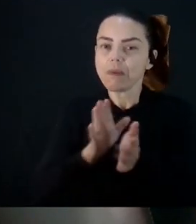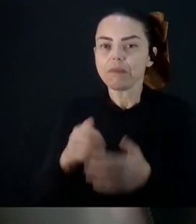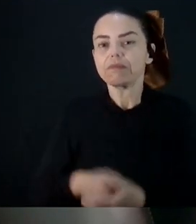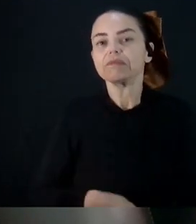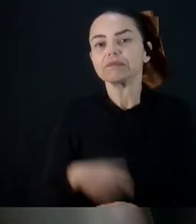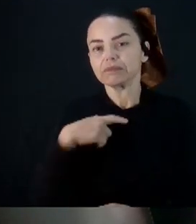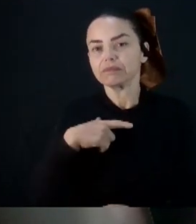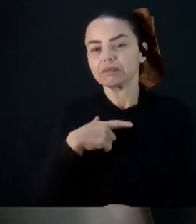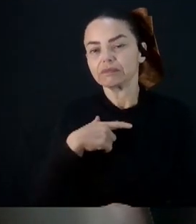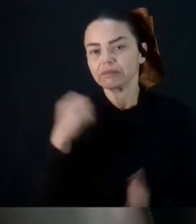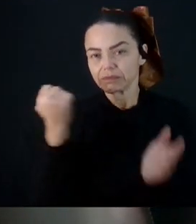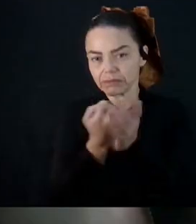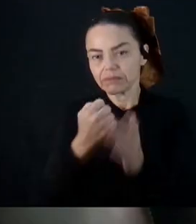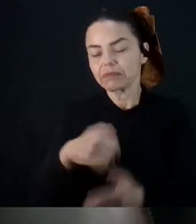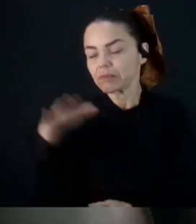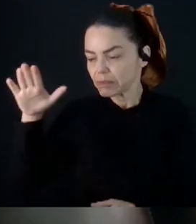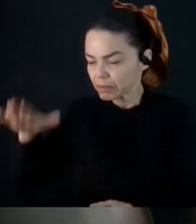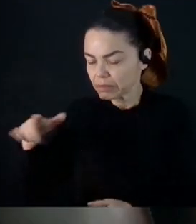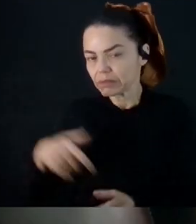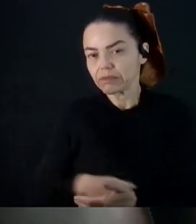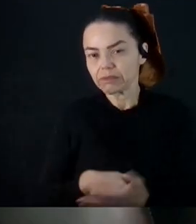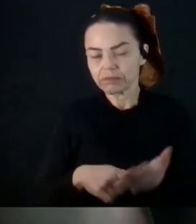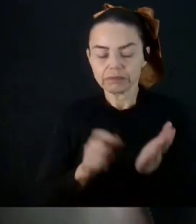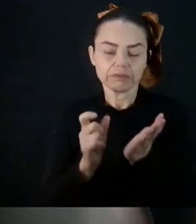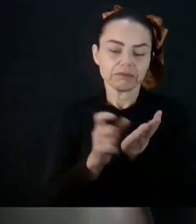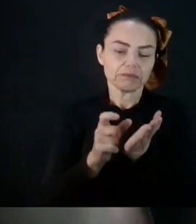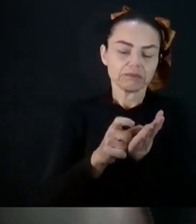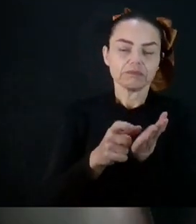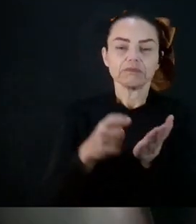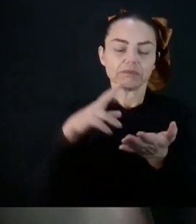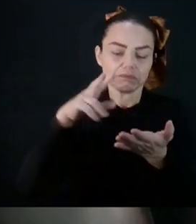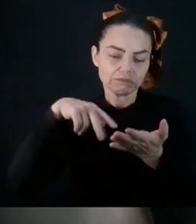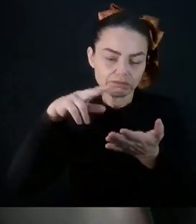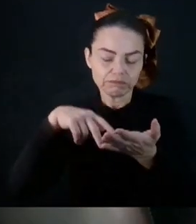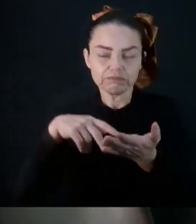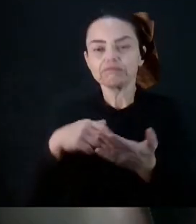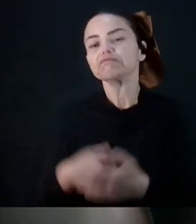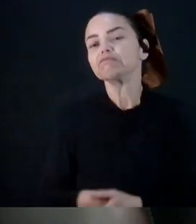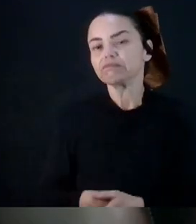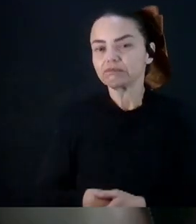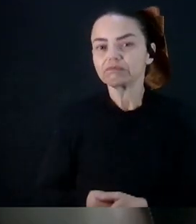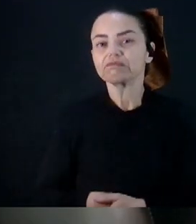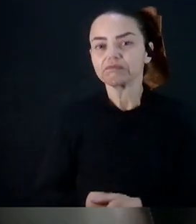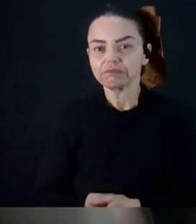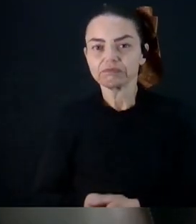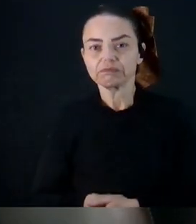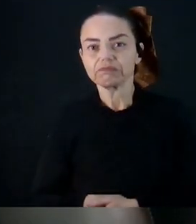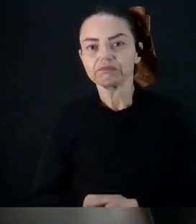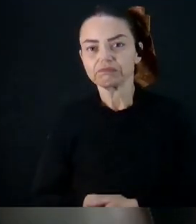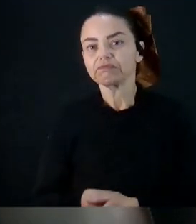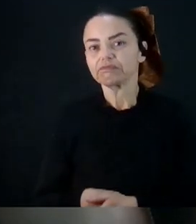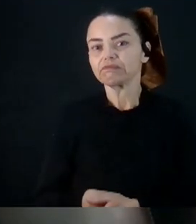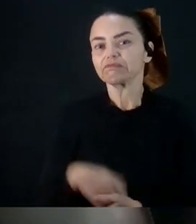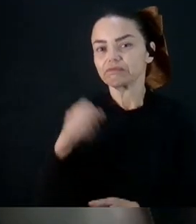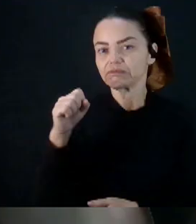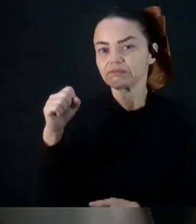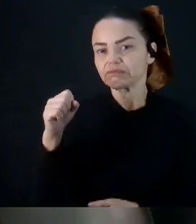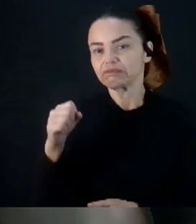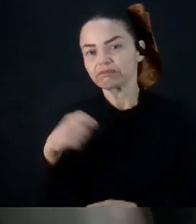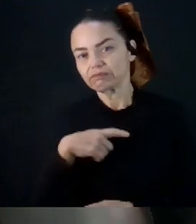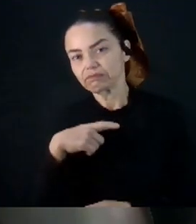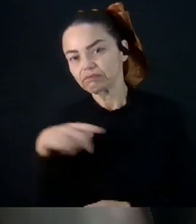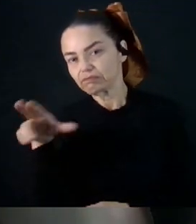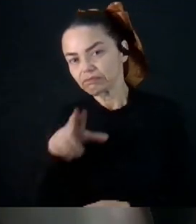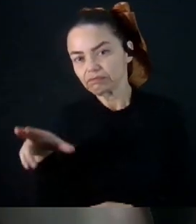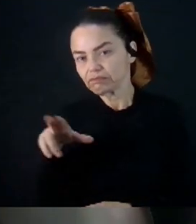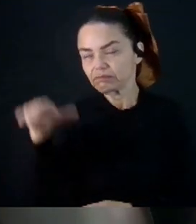selo. Precisa sim olhar o rótulo, ler o que está escrito ali e... Se caso for utilizado